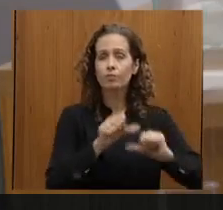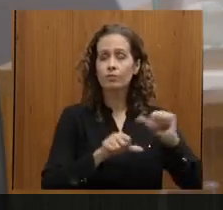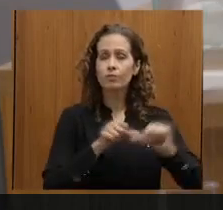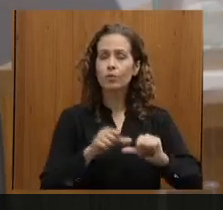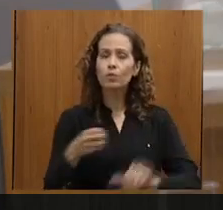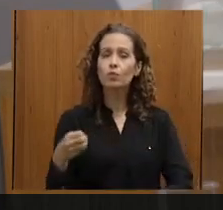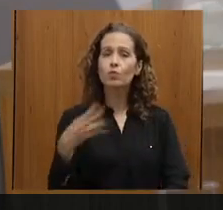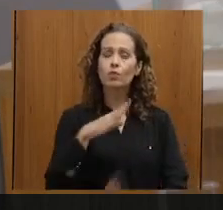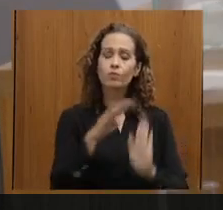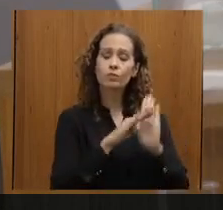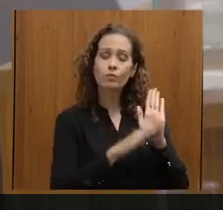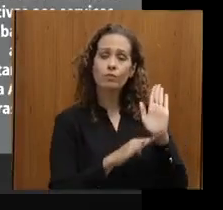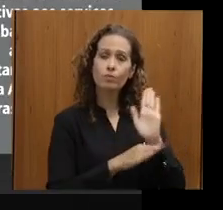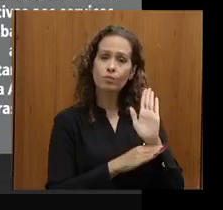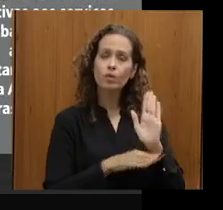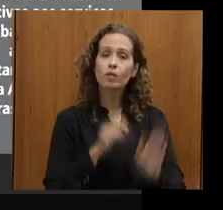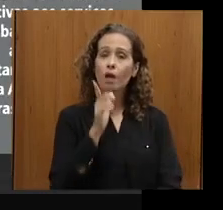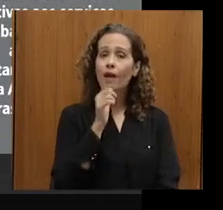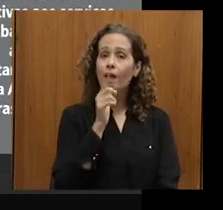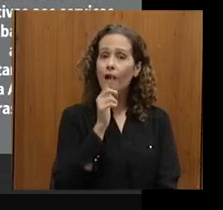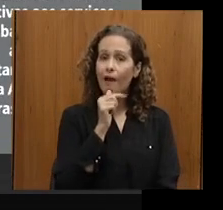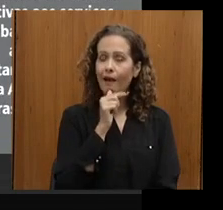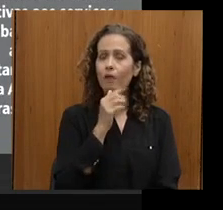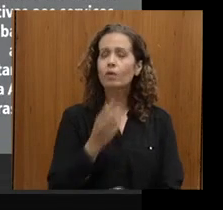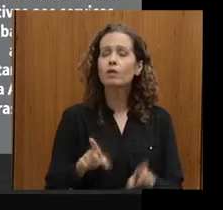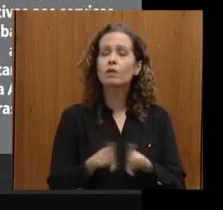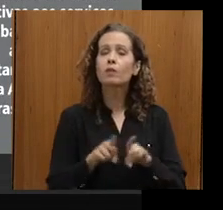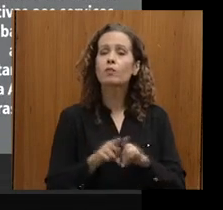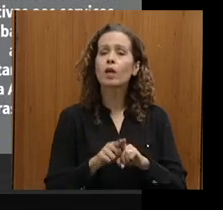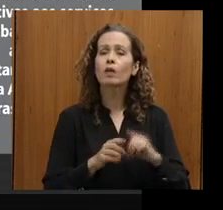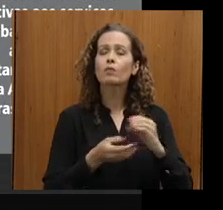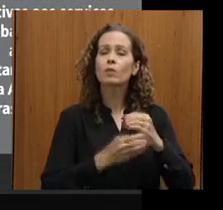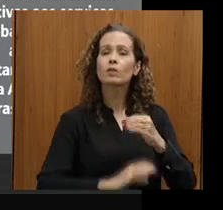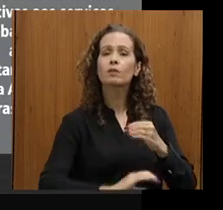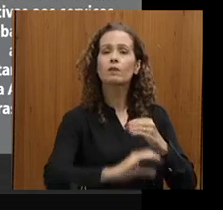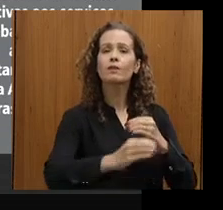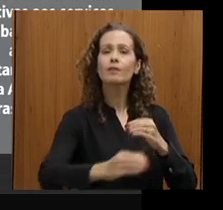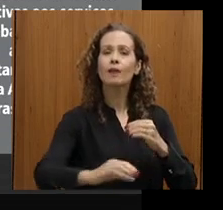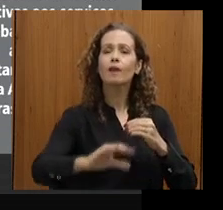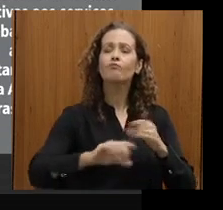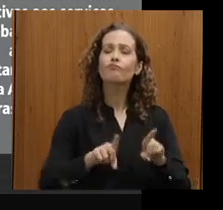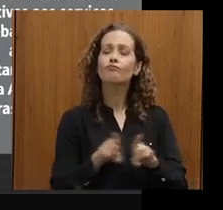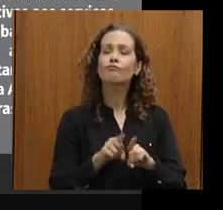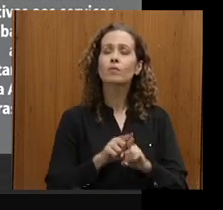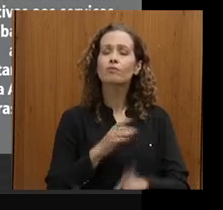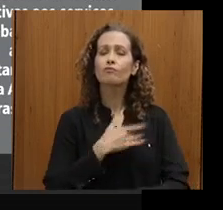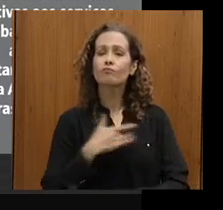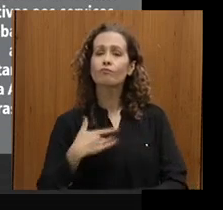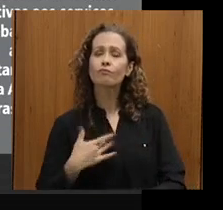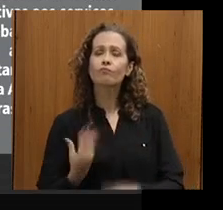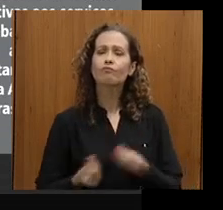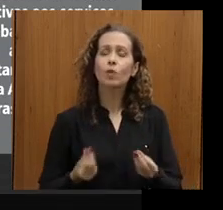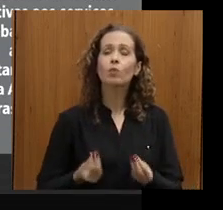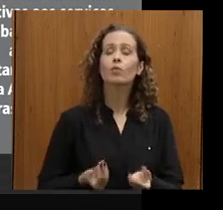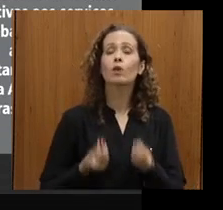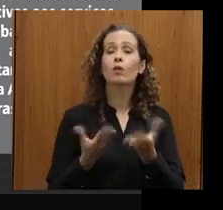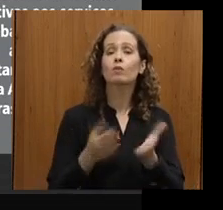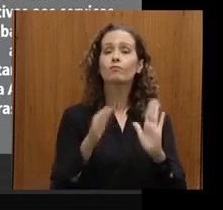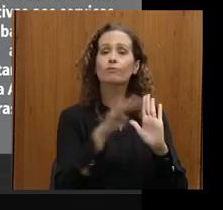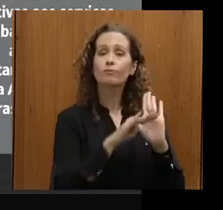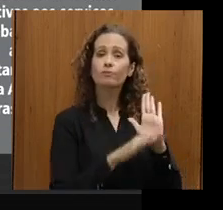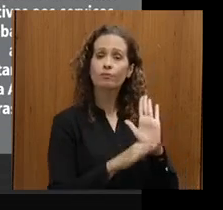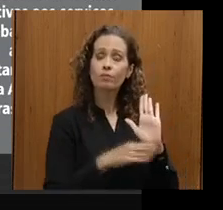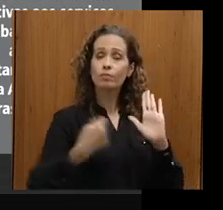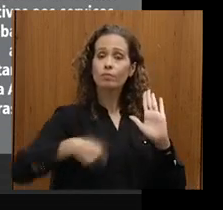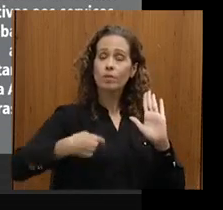ao sistema de abastecimento de água, esgotamento sanitário, criar, sair e dar outras providências, e dois projetos